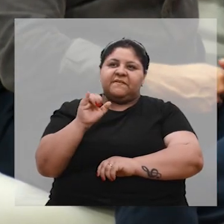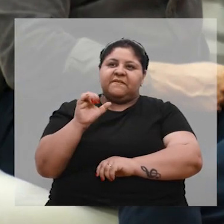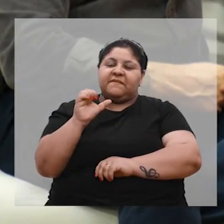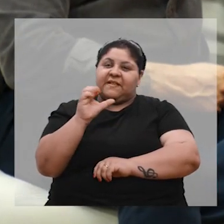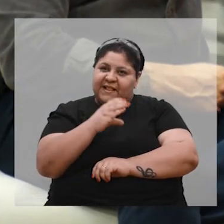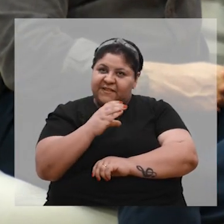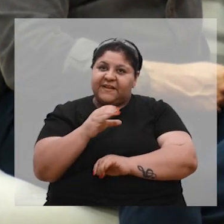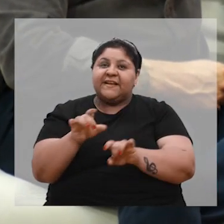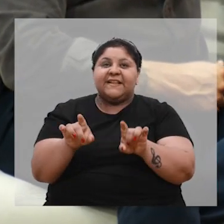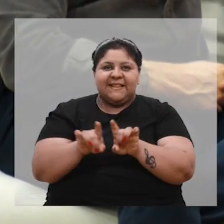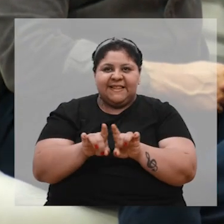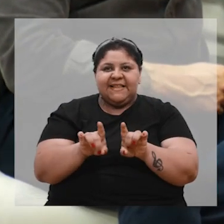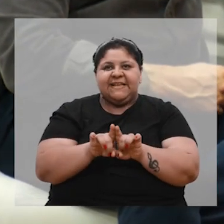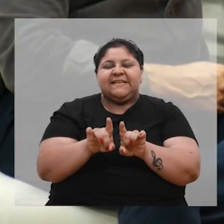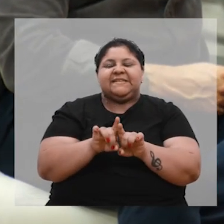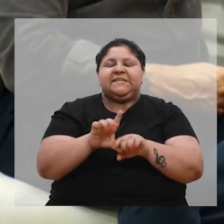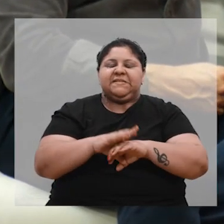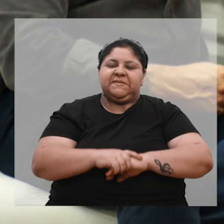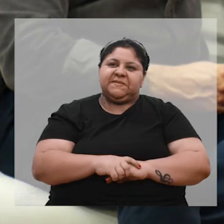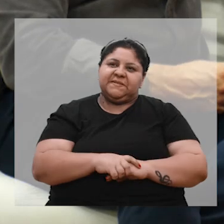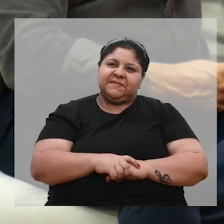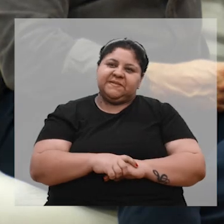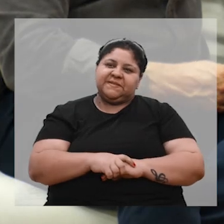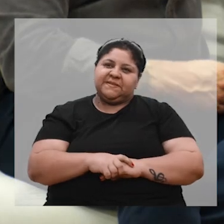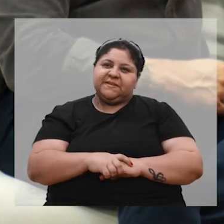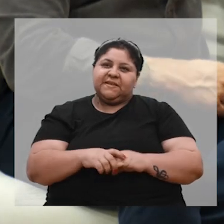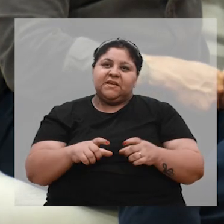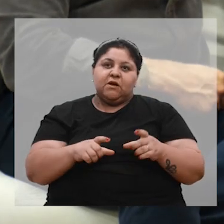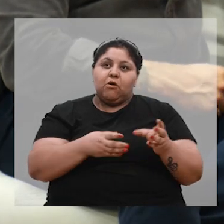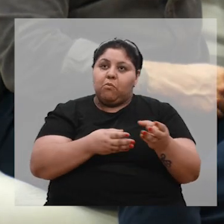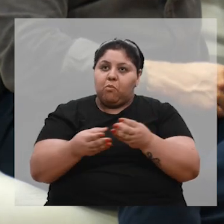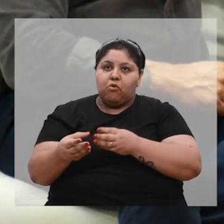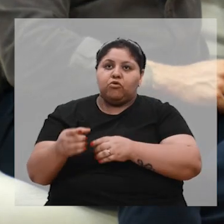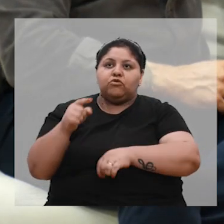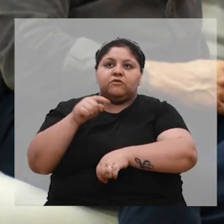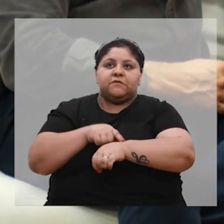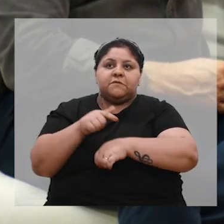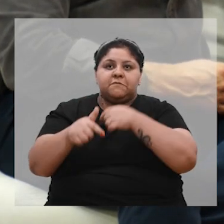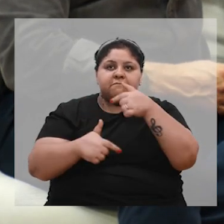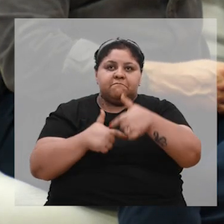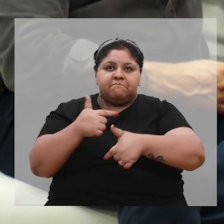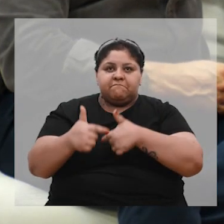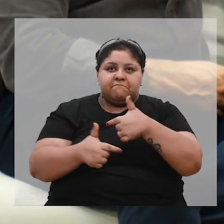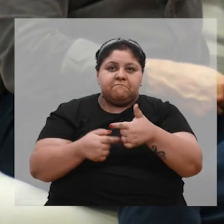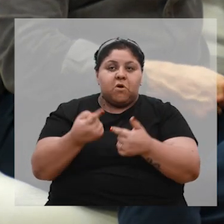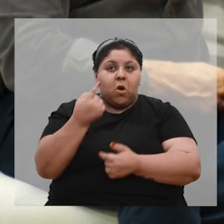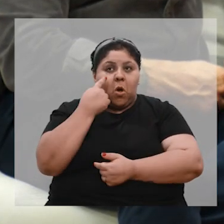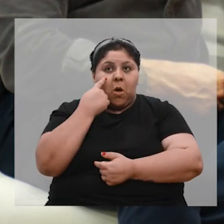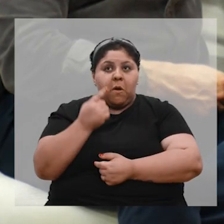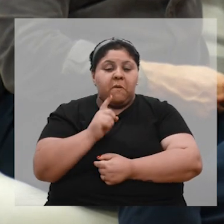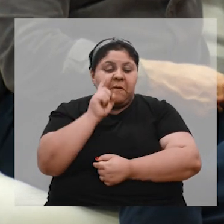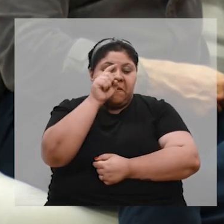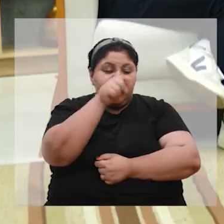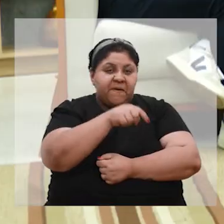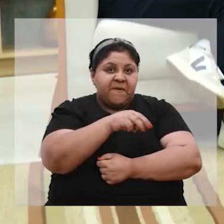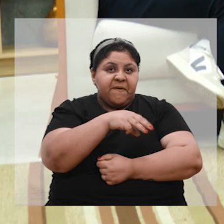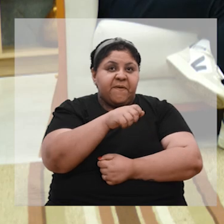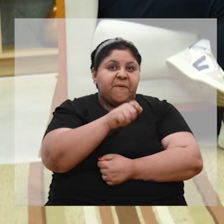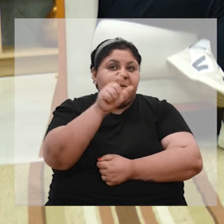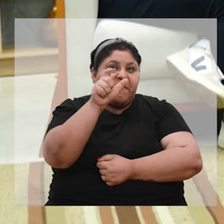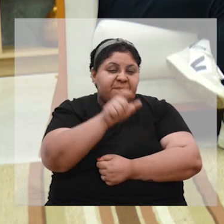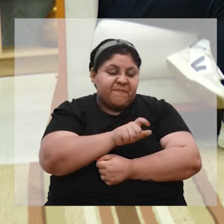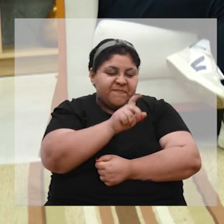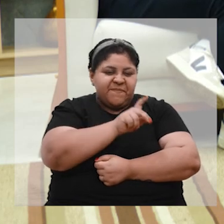CAIC, na Escola Municipal de Ensino Fundamental, Dolaines e Stedley Ângelo, foi a maior parte do tempo ali, né, olha só.